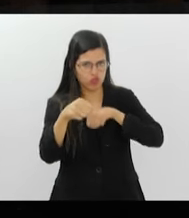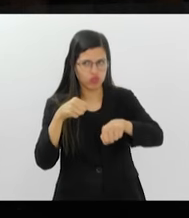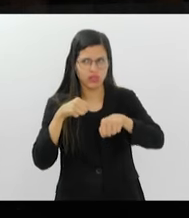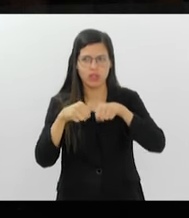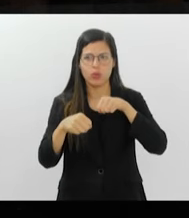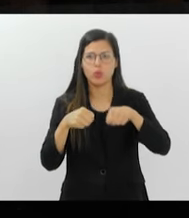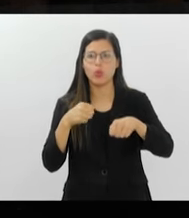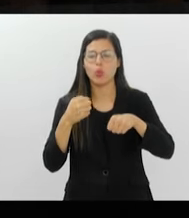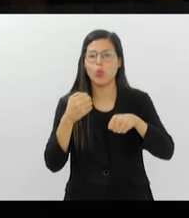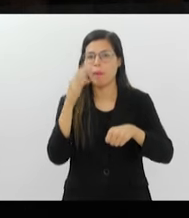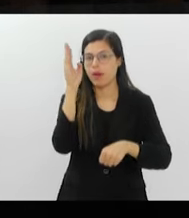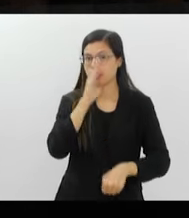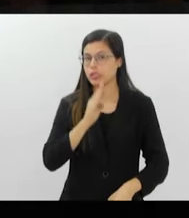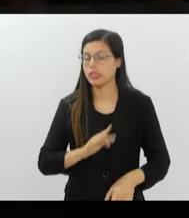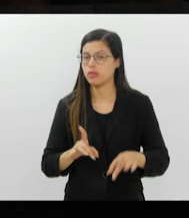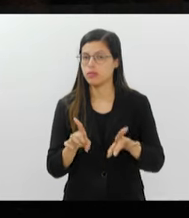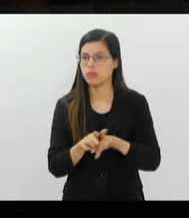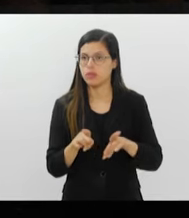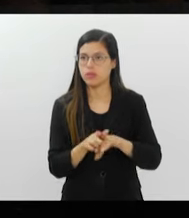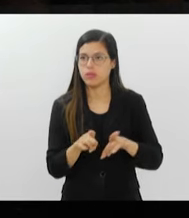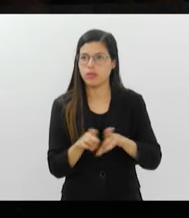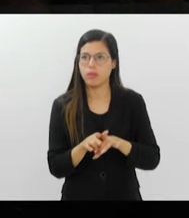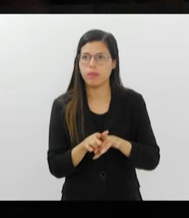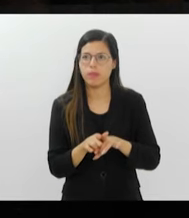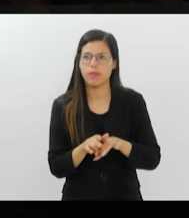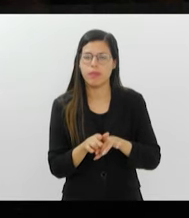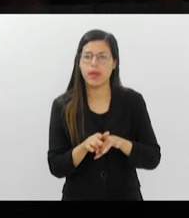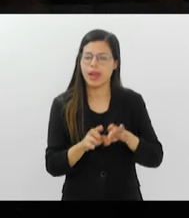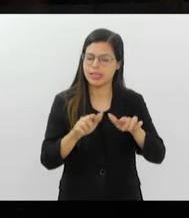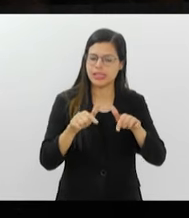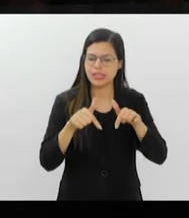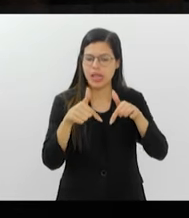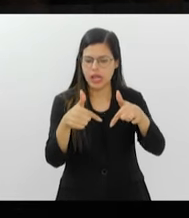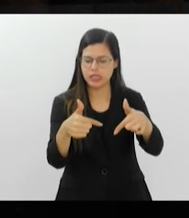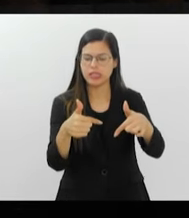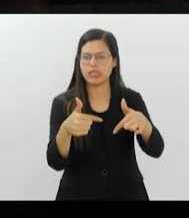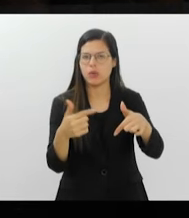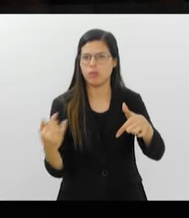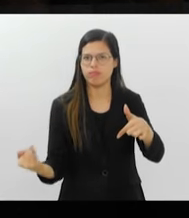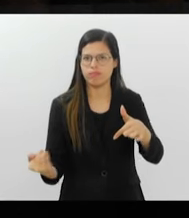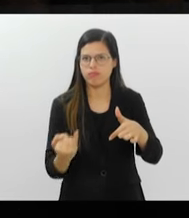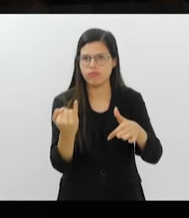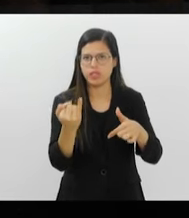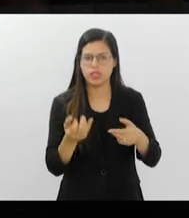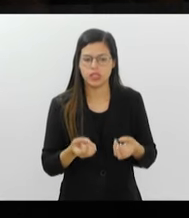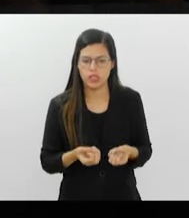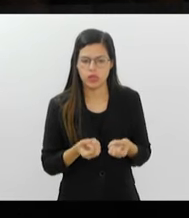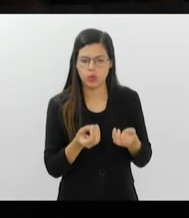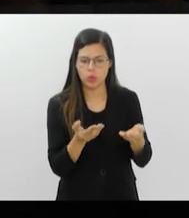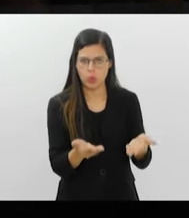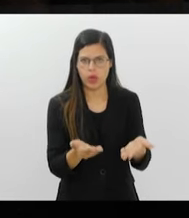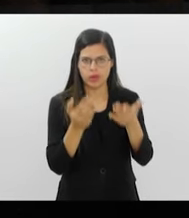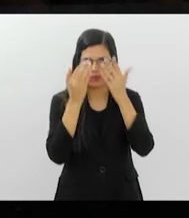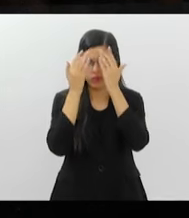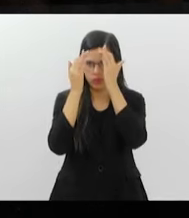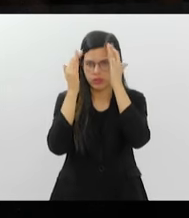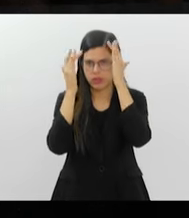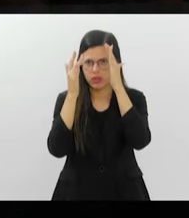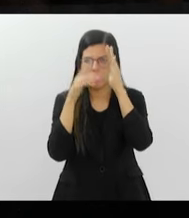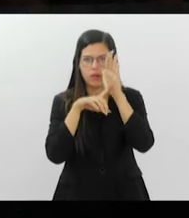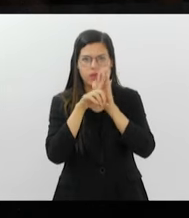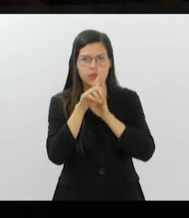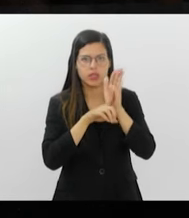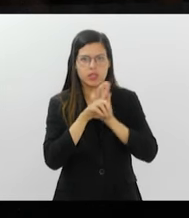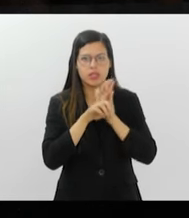e também o ato nobilíssimo dele ter doado o seu cérebro para os estudos da